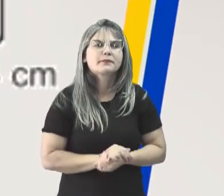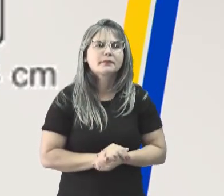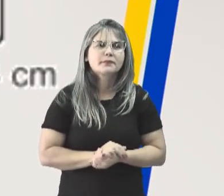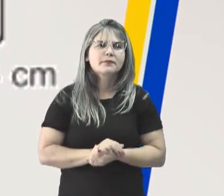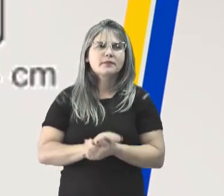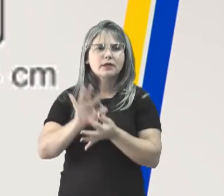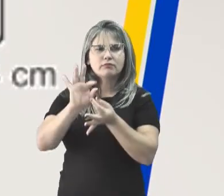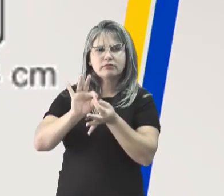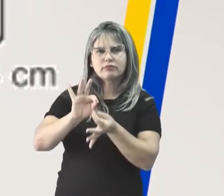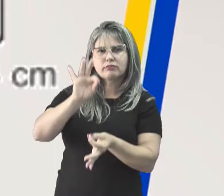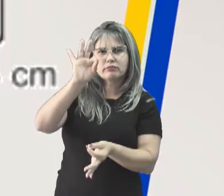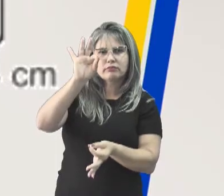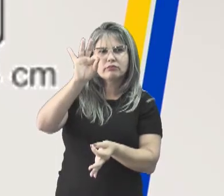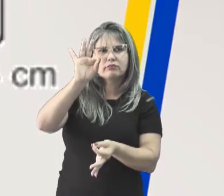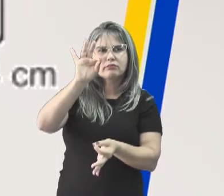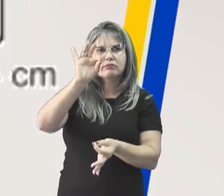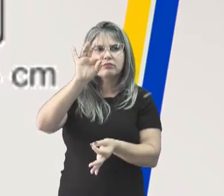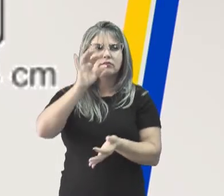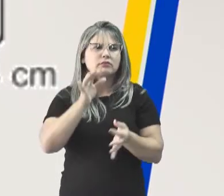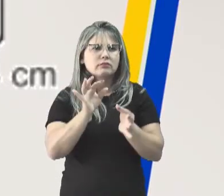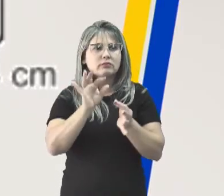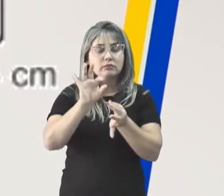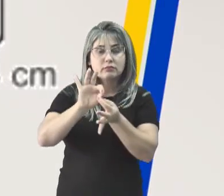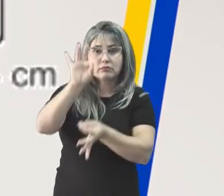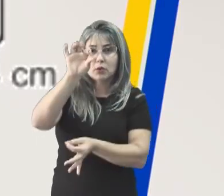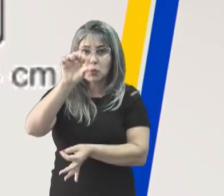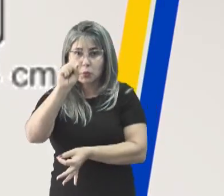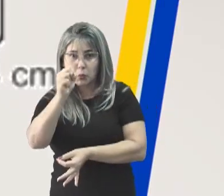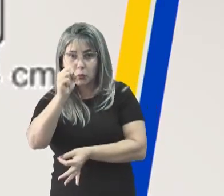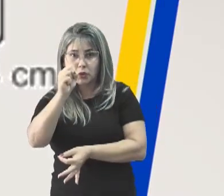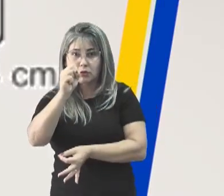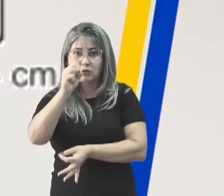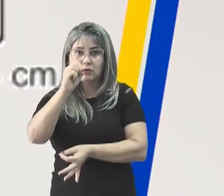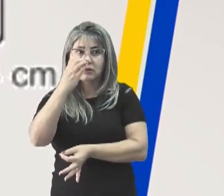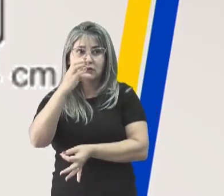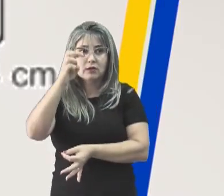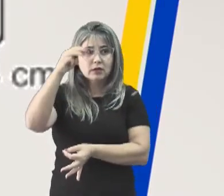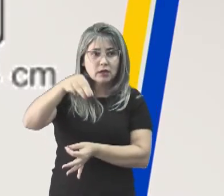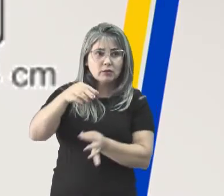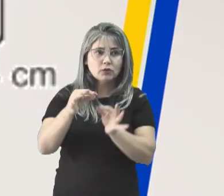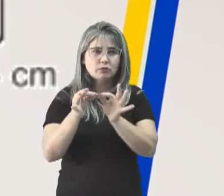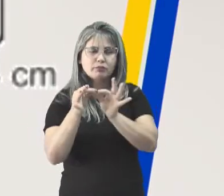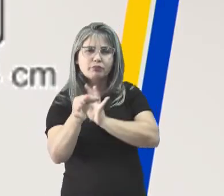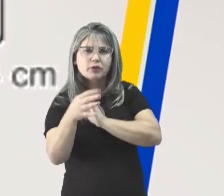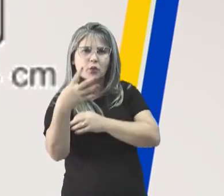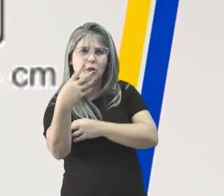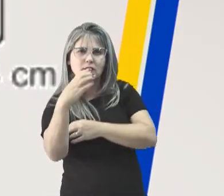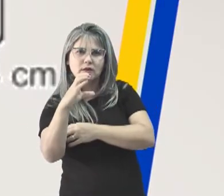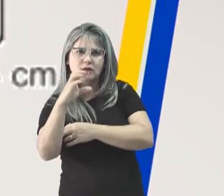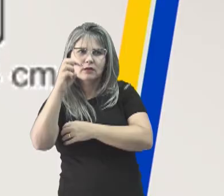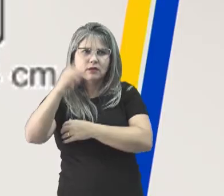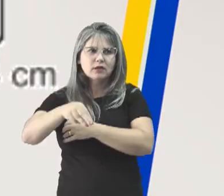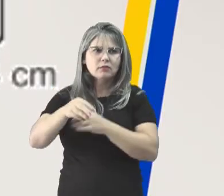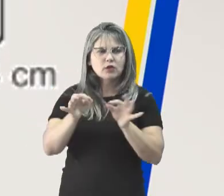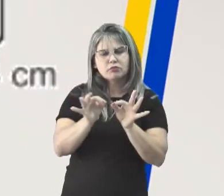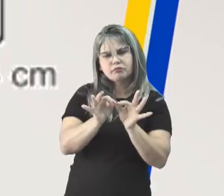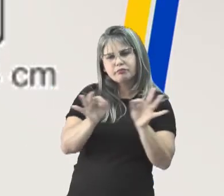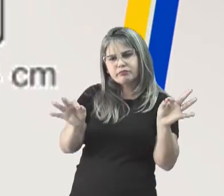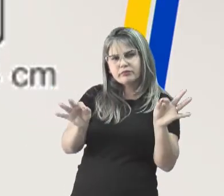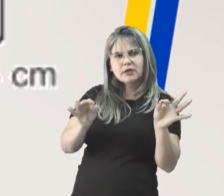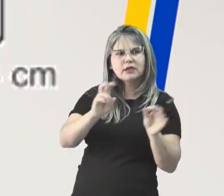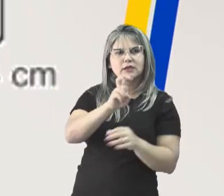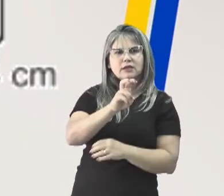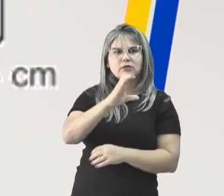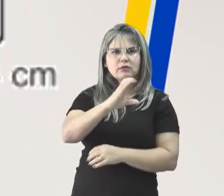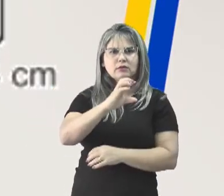5 centímetros, largura 4 centímetros e altura 8 centímetros. E pode ficar tranquilo, gente, como é